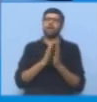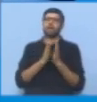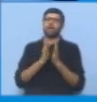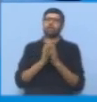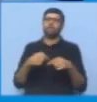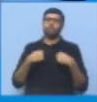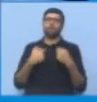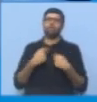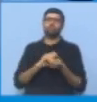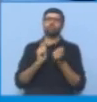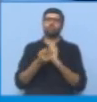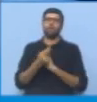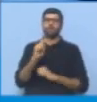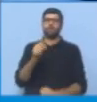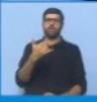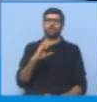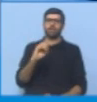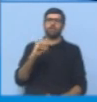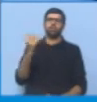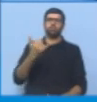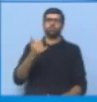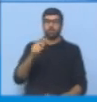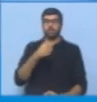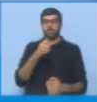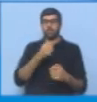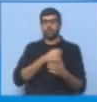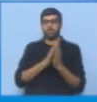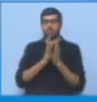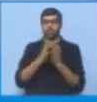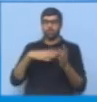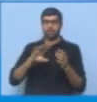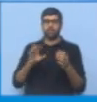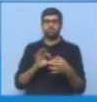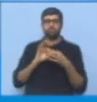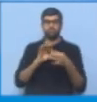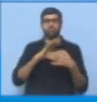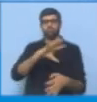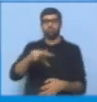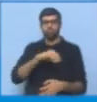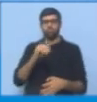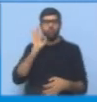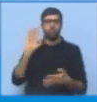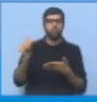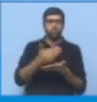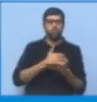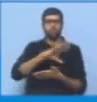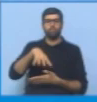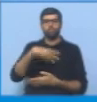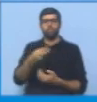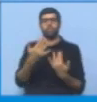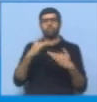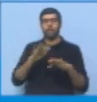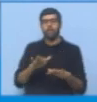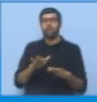no Concílio Vaticano II. É uma Igreja que quer estar em diálogo com o mundo, à escuta do mundo, sem também